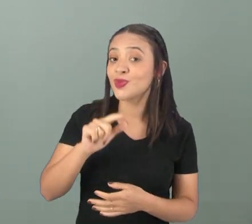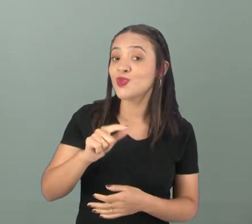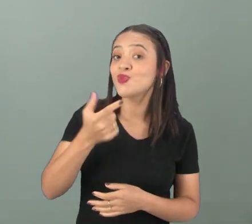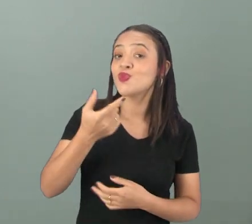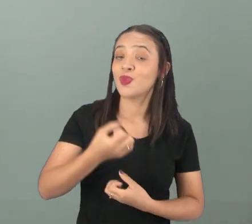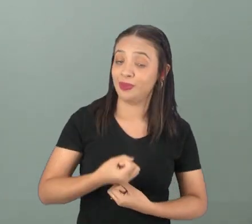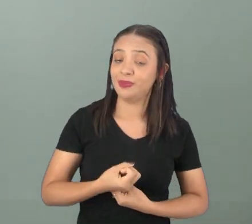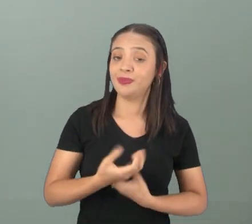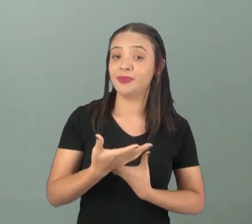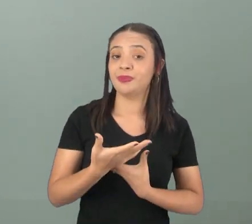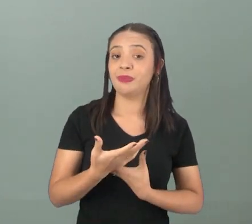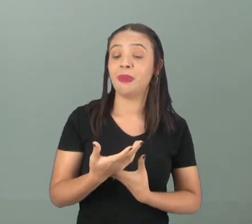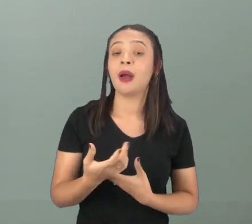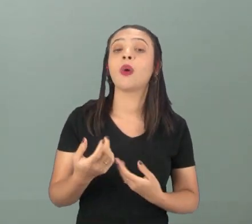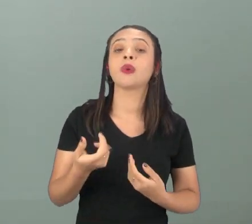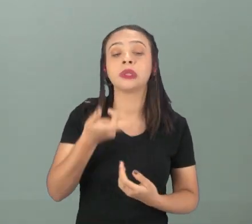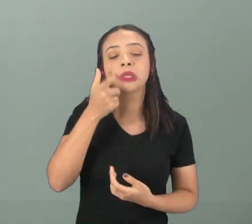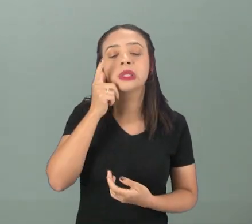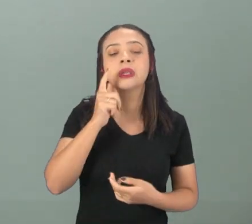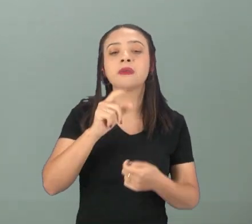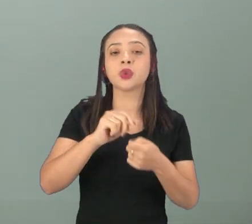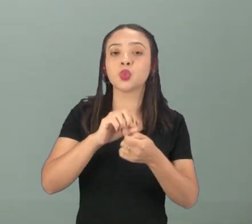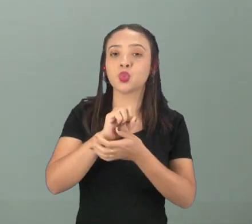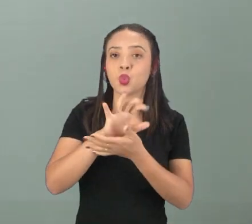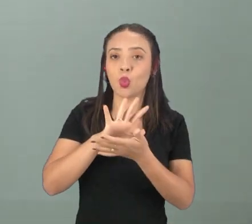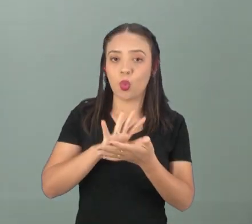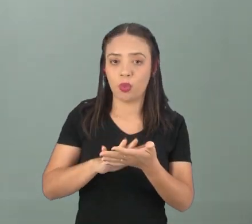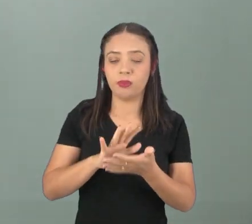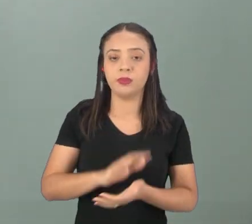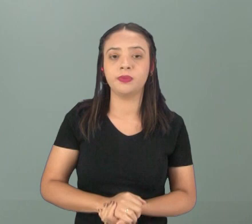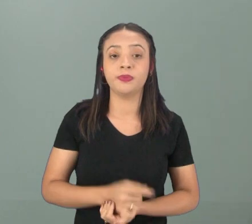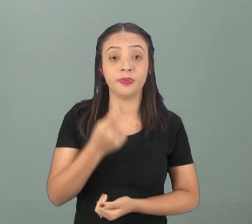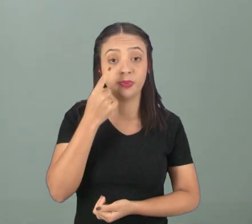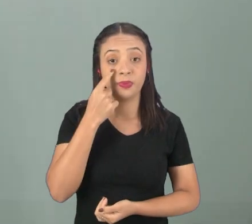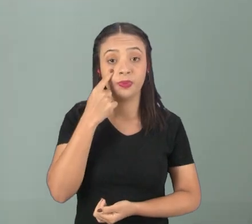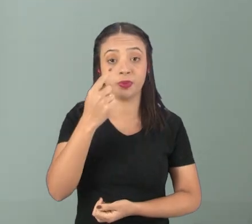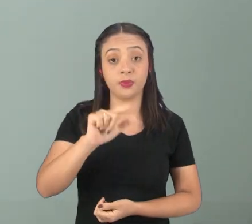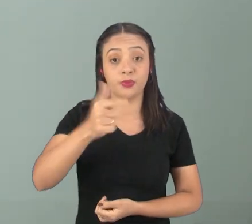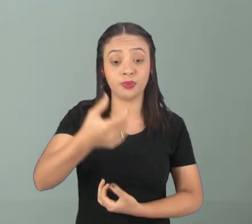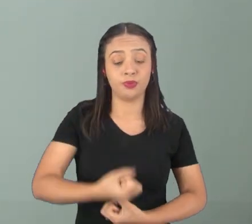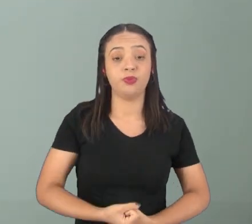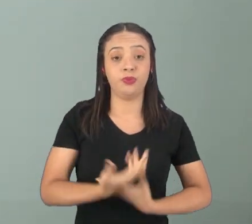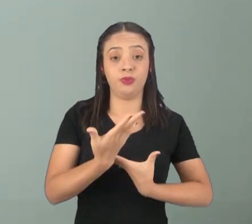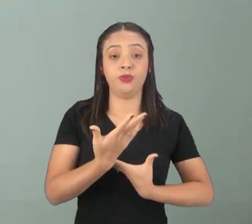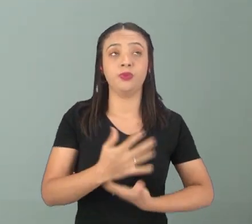poema para a gente poder fazer uma atividade juntos, tá bom? Vamos para o próximo poema, vamos lá.